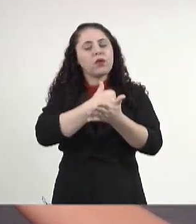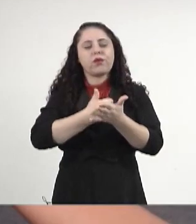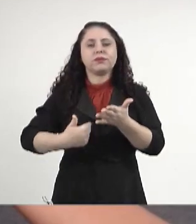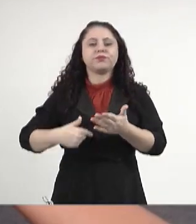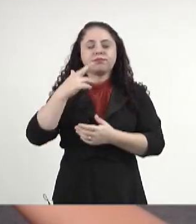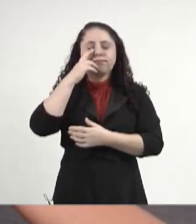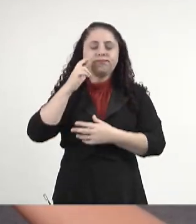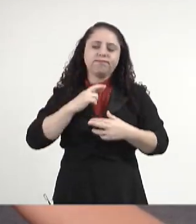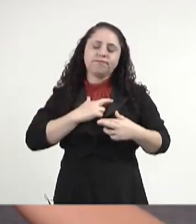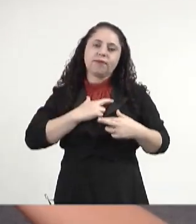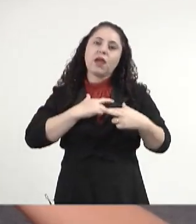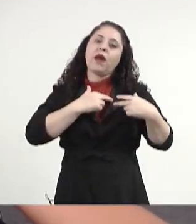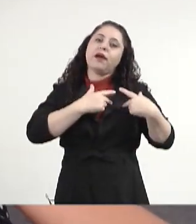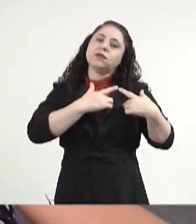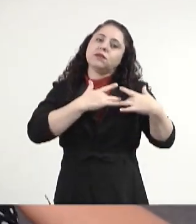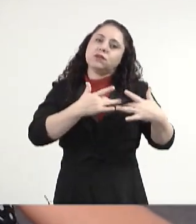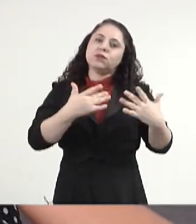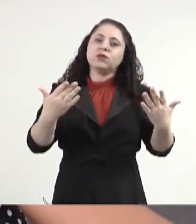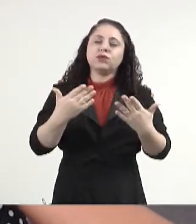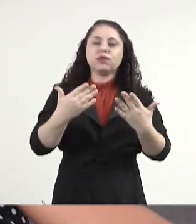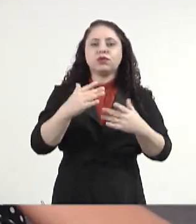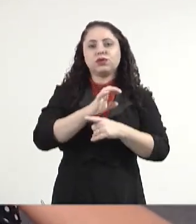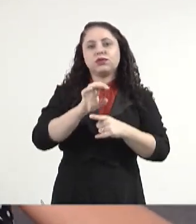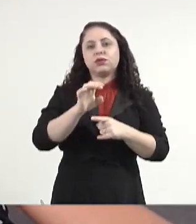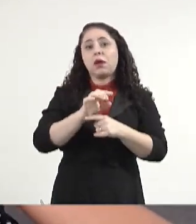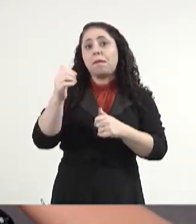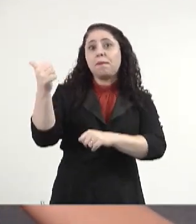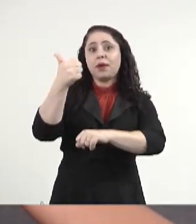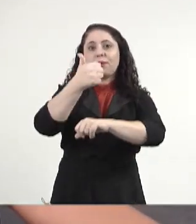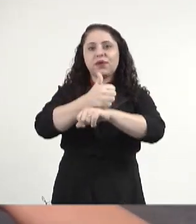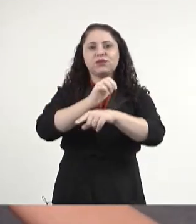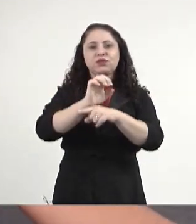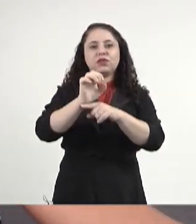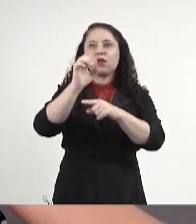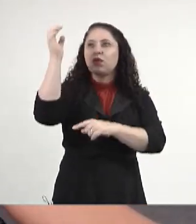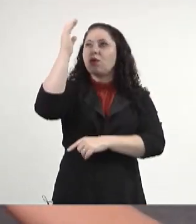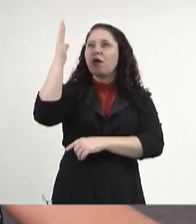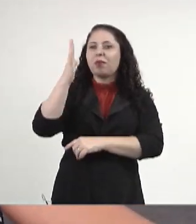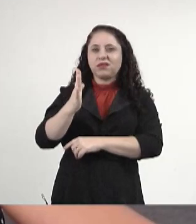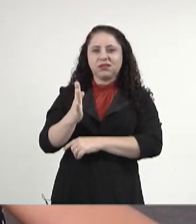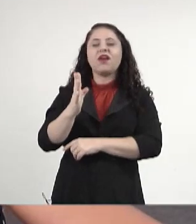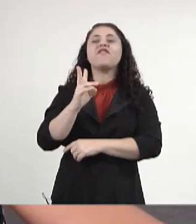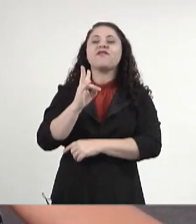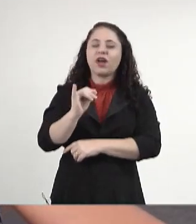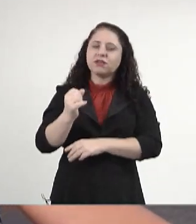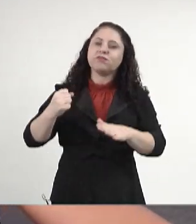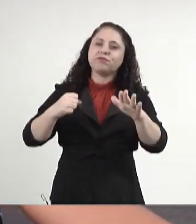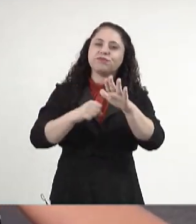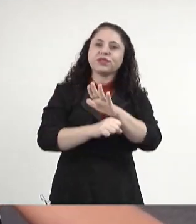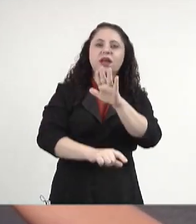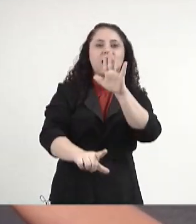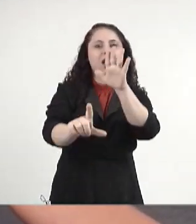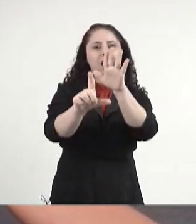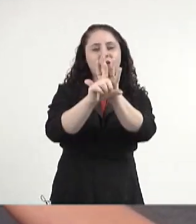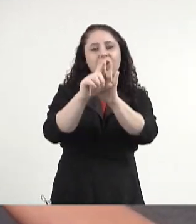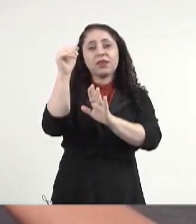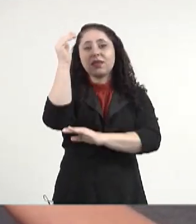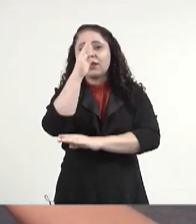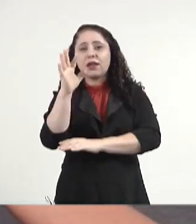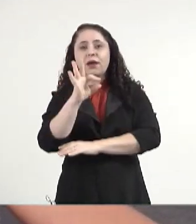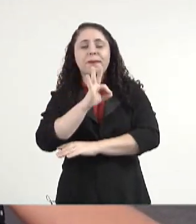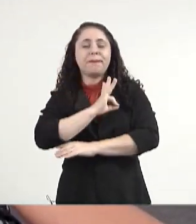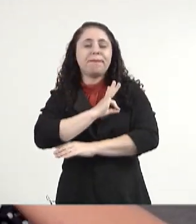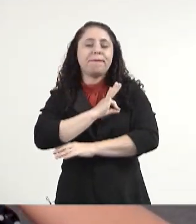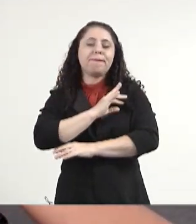Eduardo Riedel se sensibilizou. E eu acho que hoje o Mato Grosso do Sul vai ser o primeiro estado do Brasil que vai fazer a implementação da Lei Orgânica Nacional da